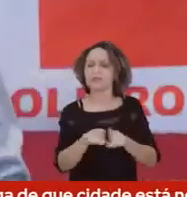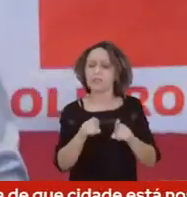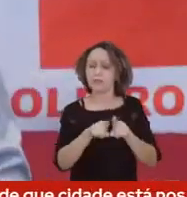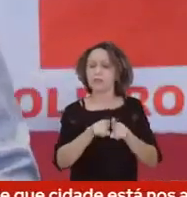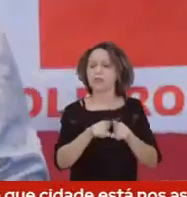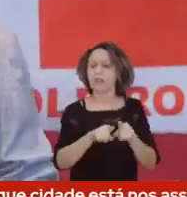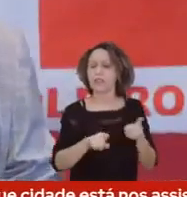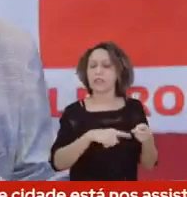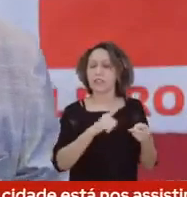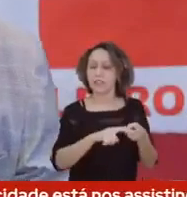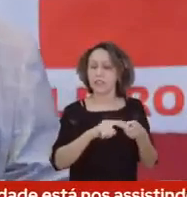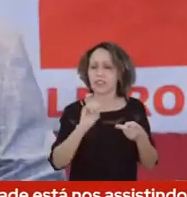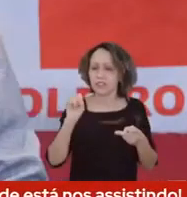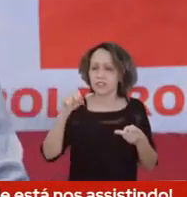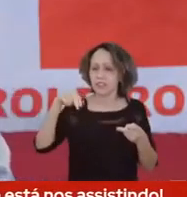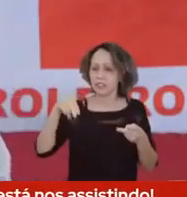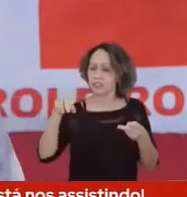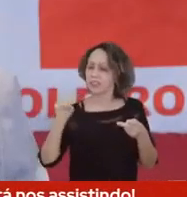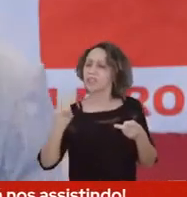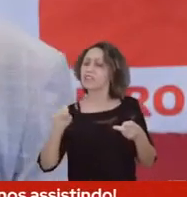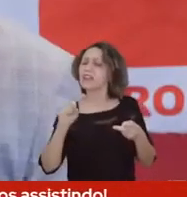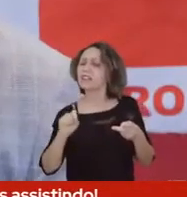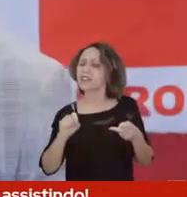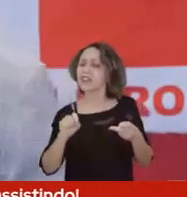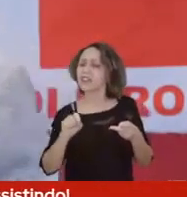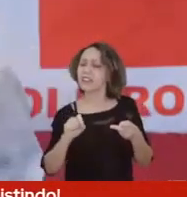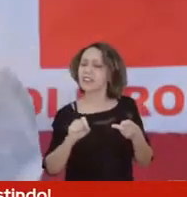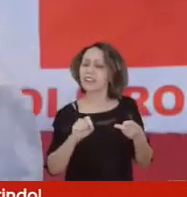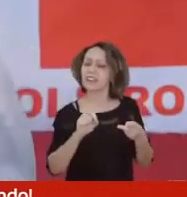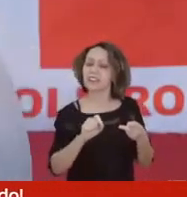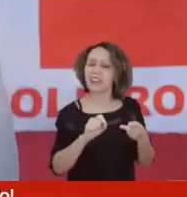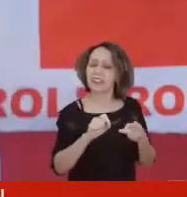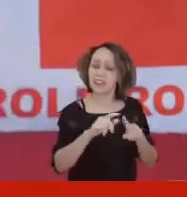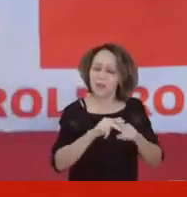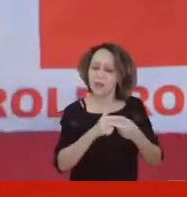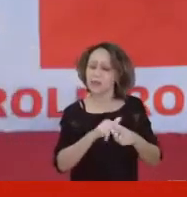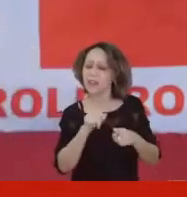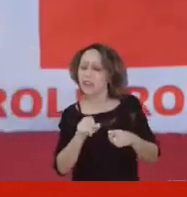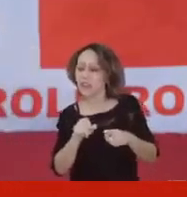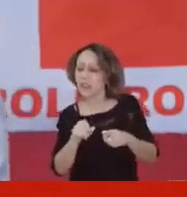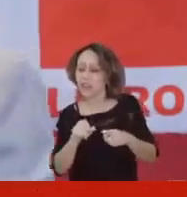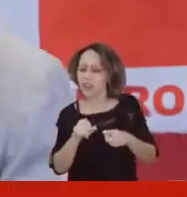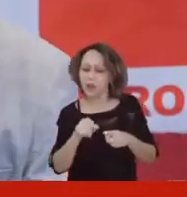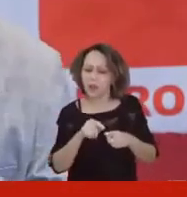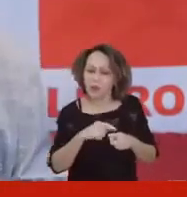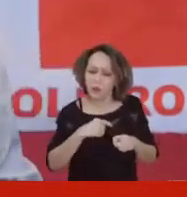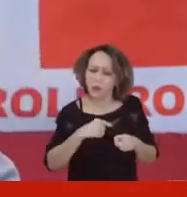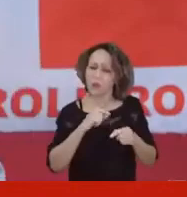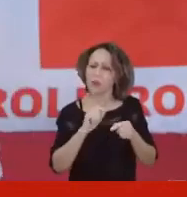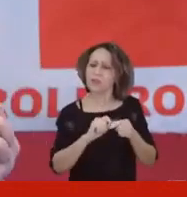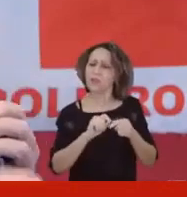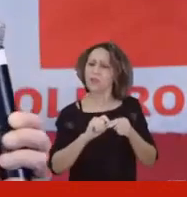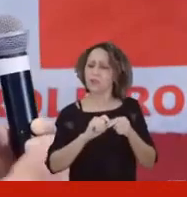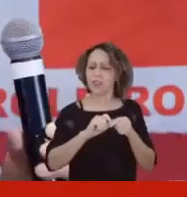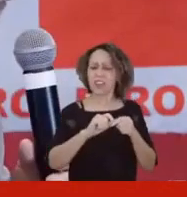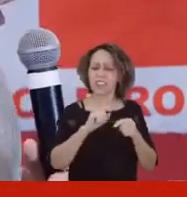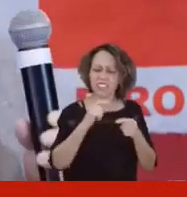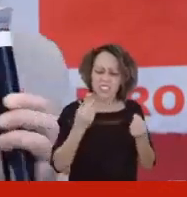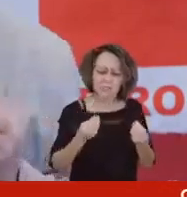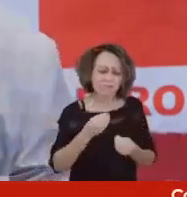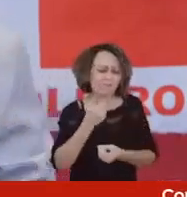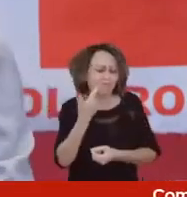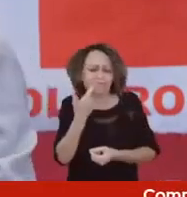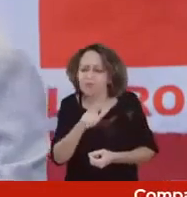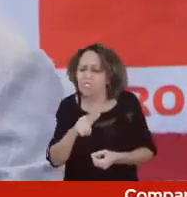ela foi utilizada sem que tivesse um único trabalhador, um único sindicalista, um único aposentado que era contra a